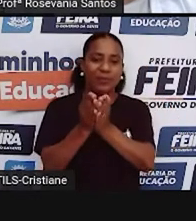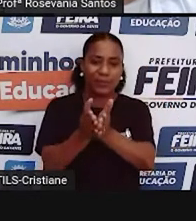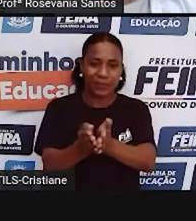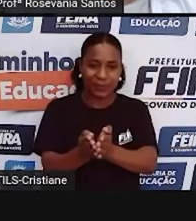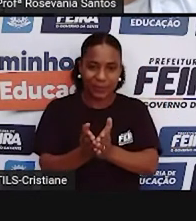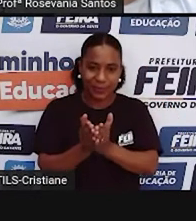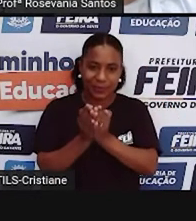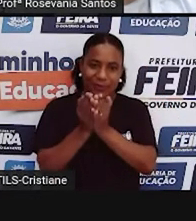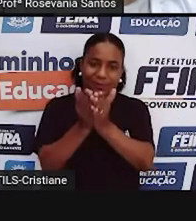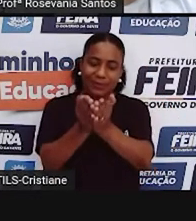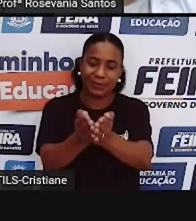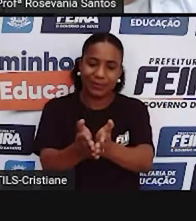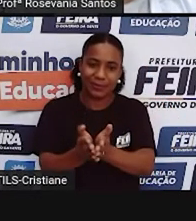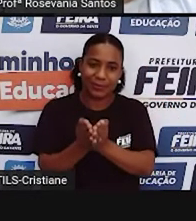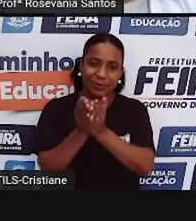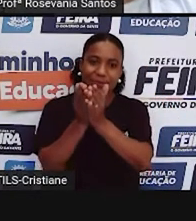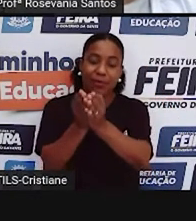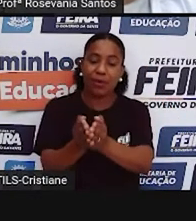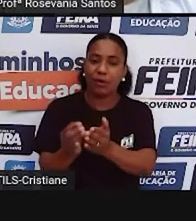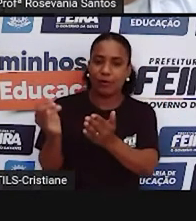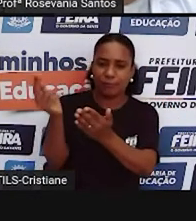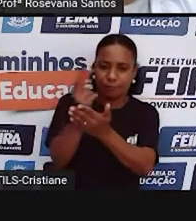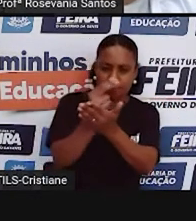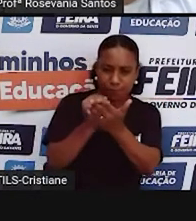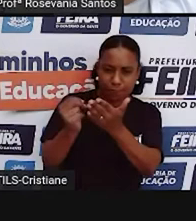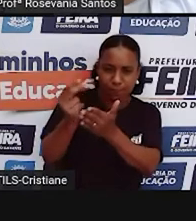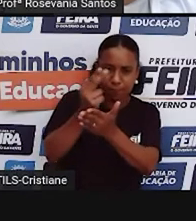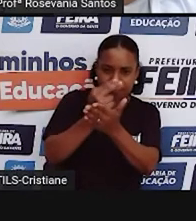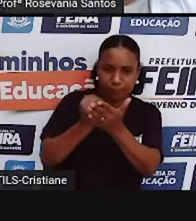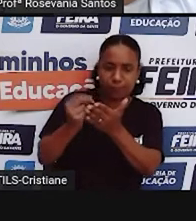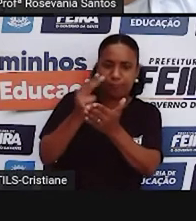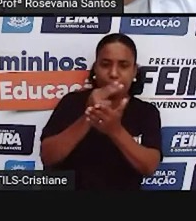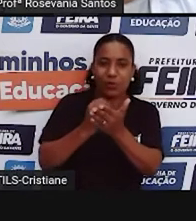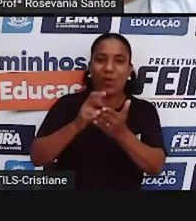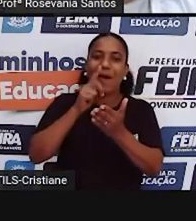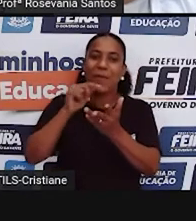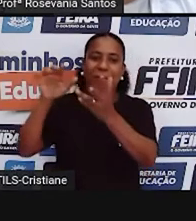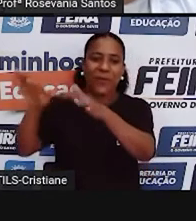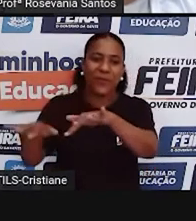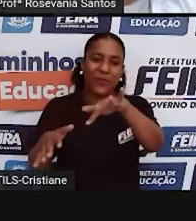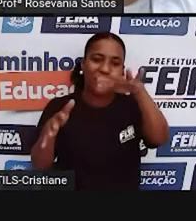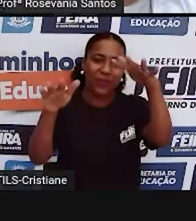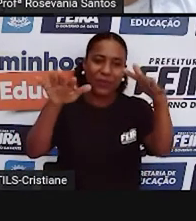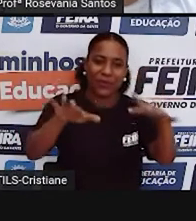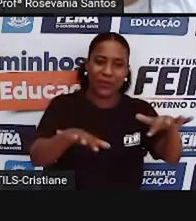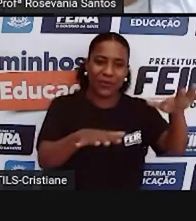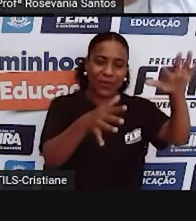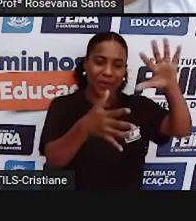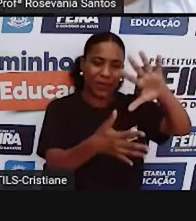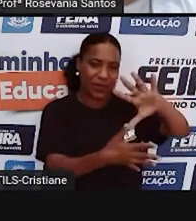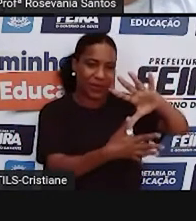esse desenho aqui do litoral. E a gente, né, percebe que é bastante,